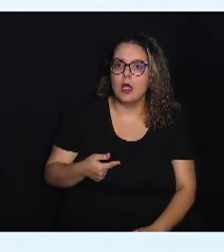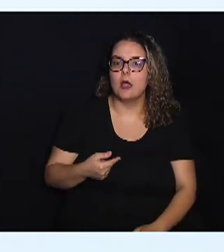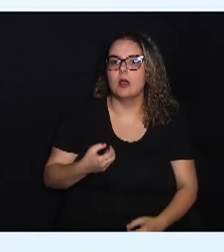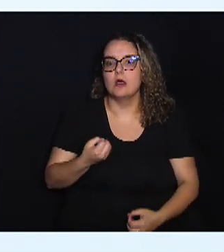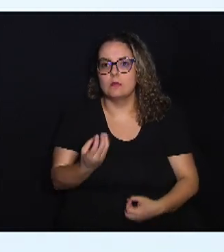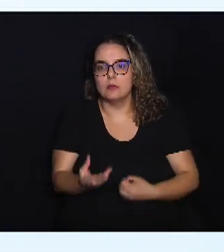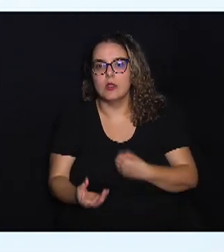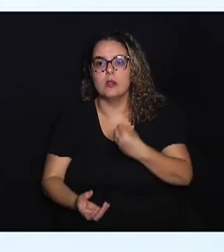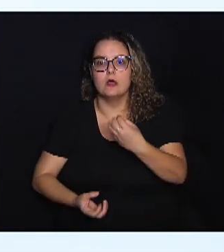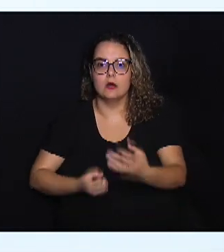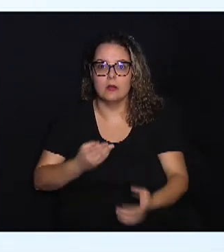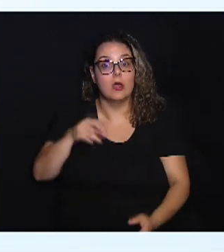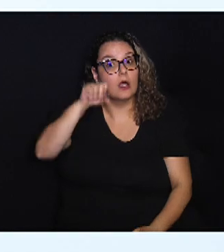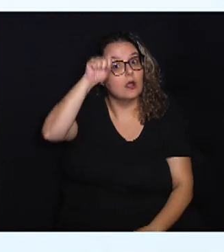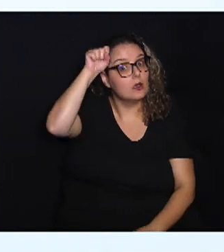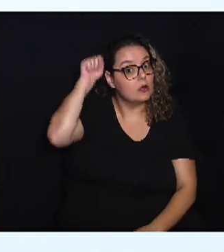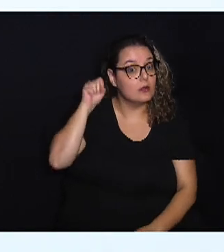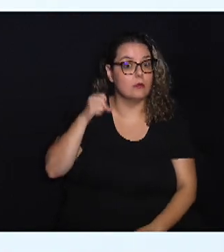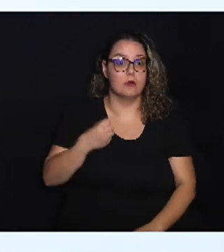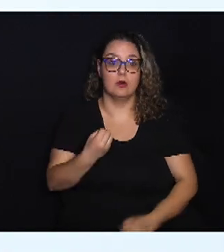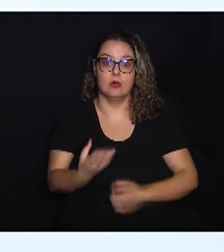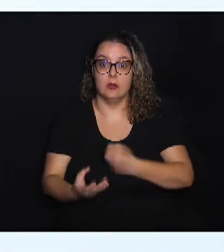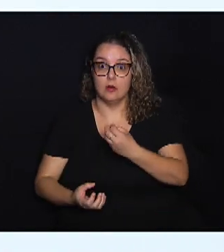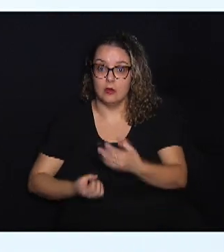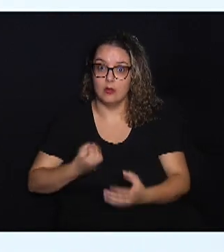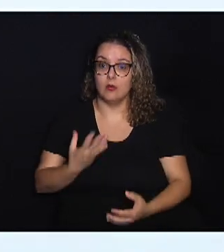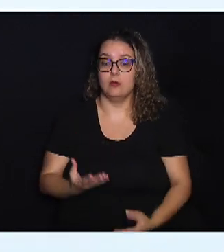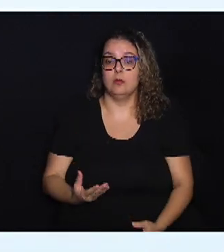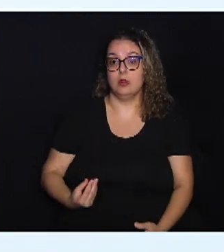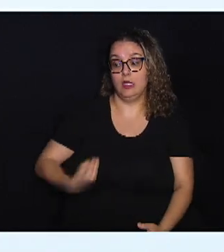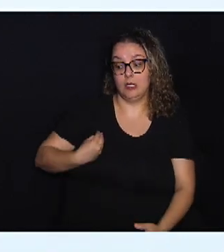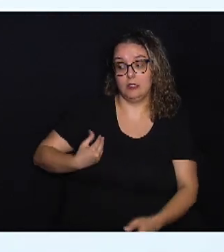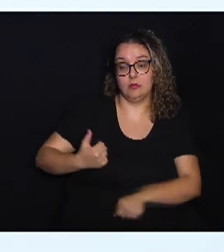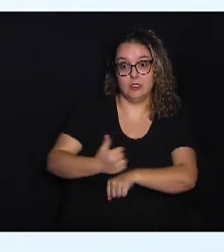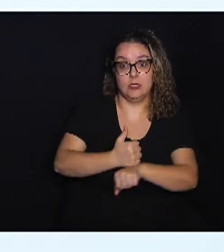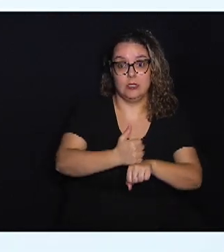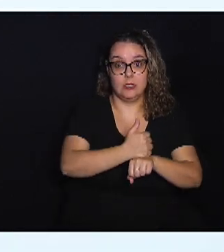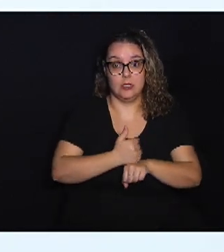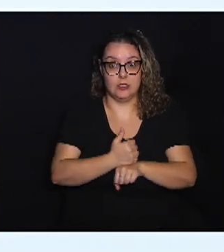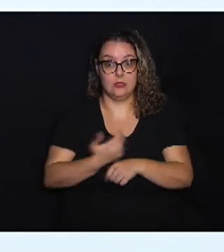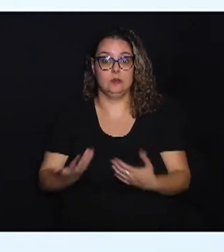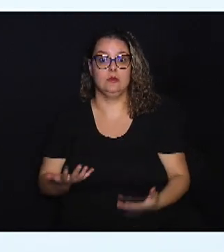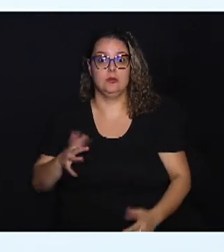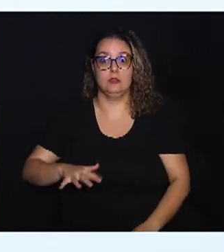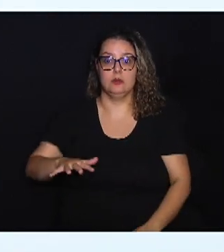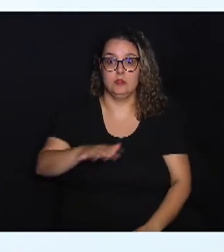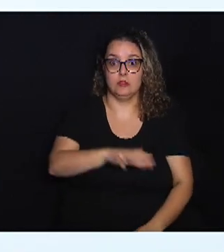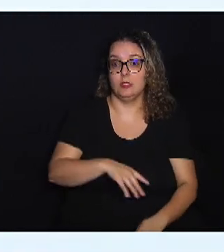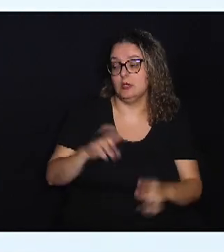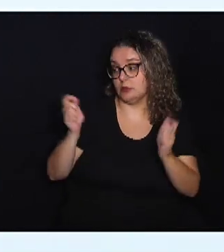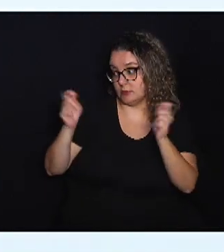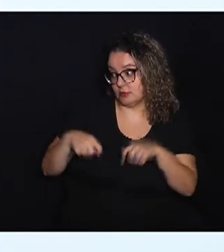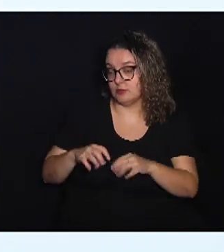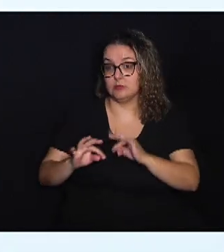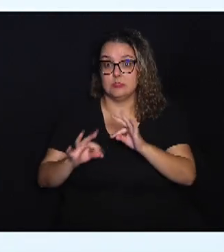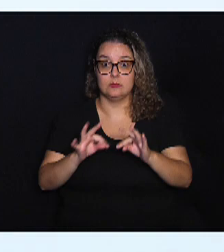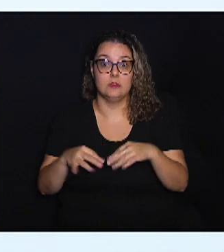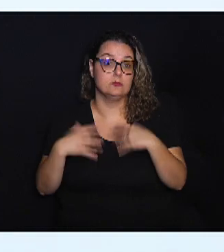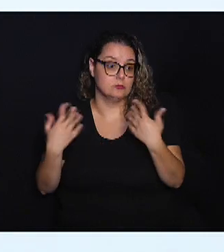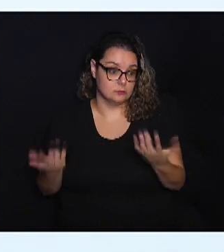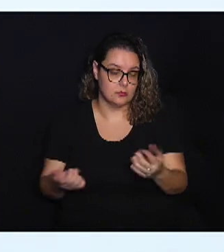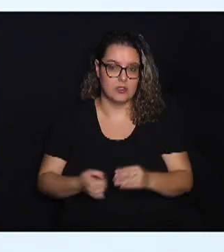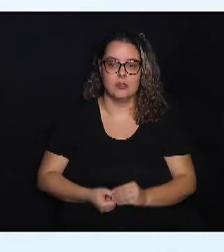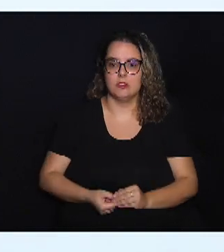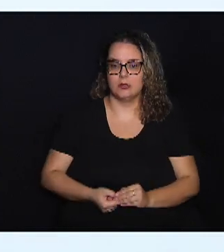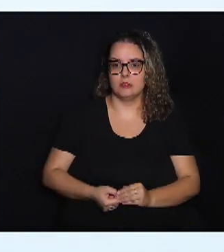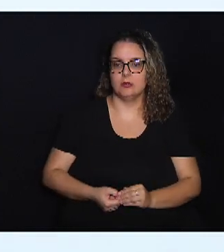do vestibular, trazendo mais elementos das vidas profissionais, das carreiras, das possibilidades técnicas, enfim,